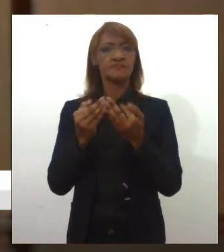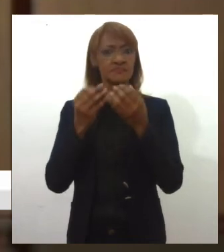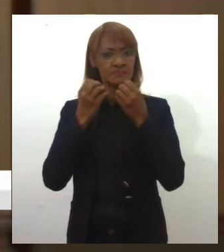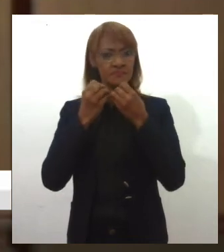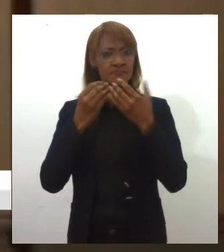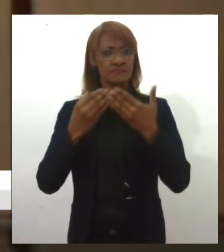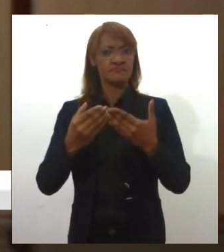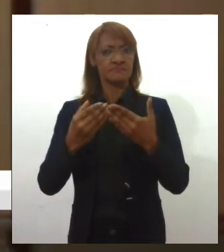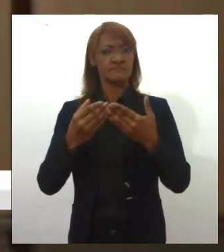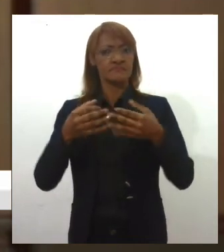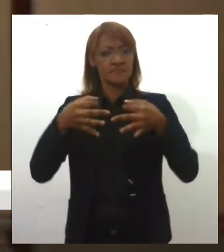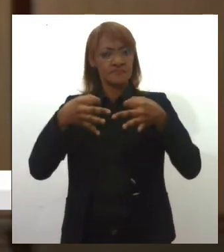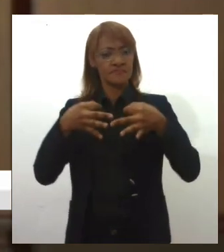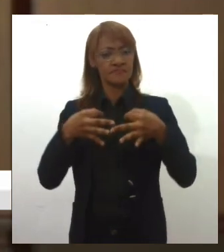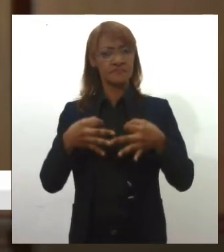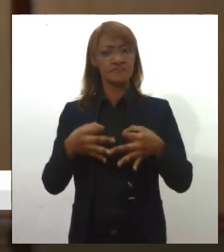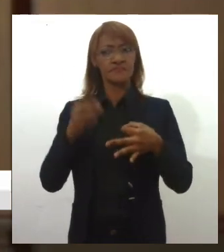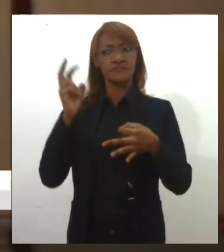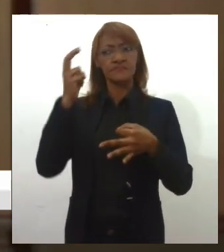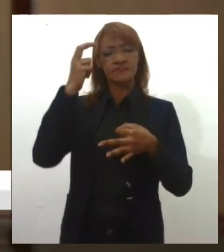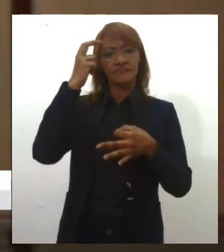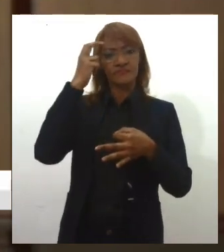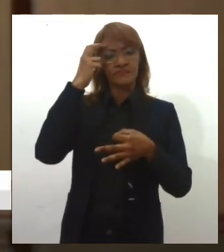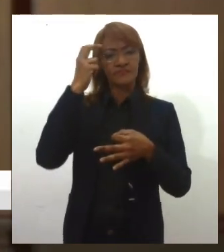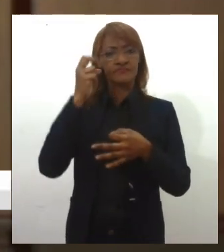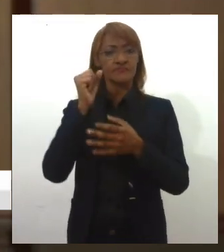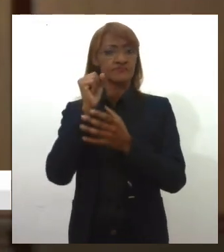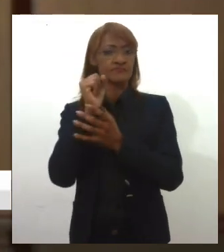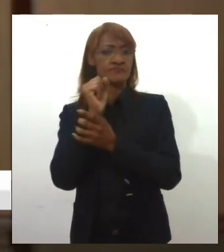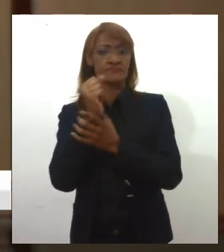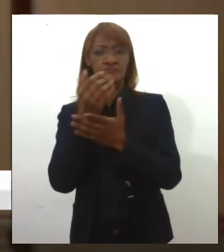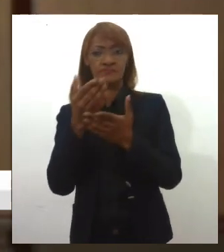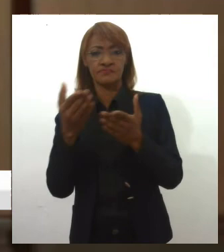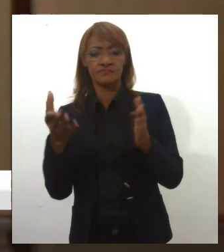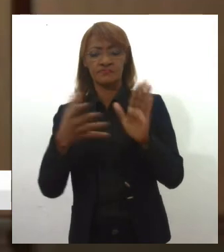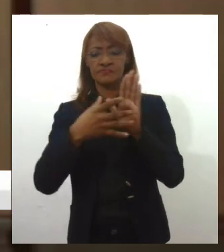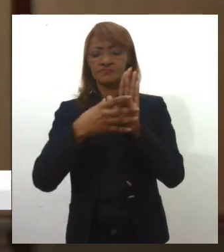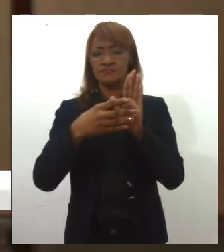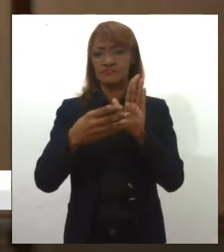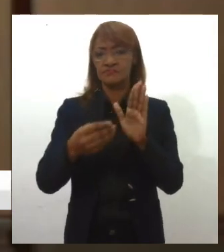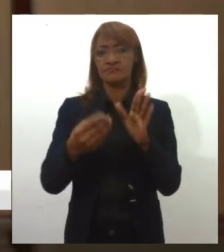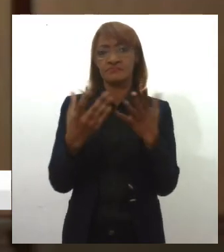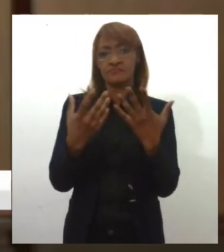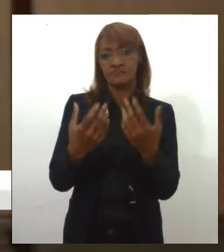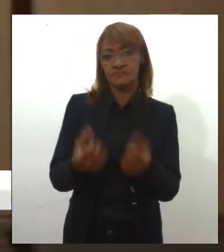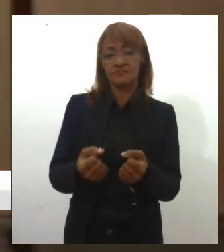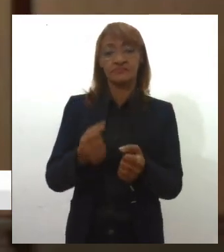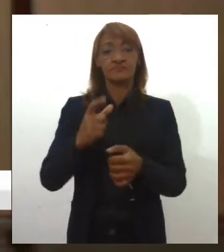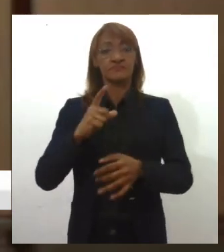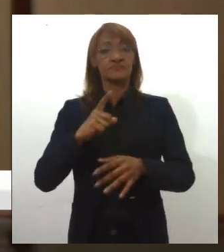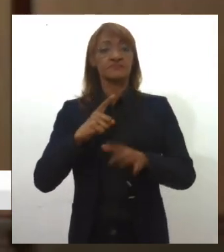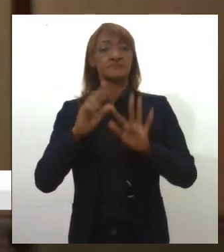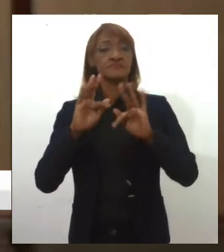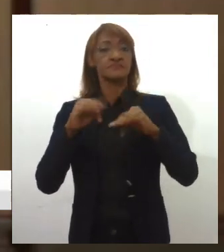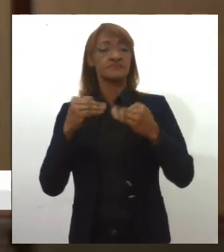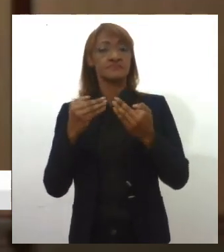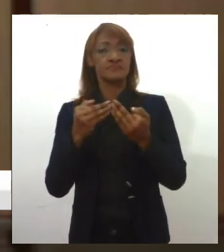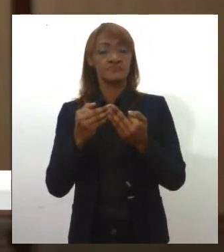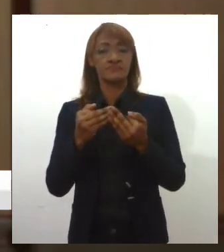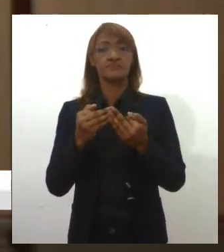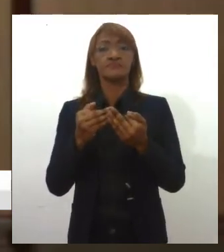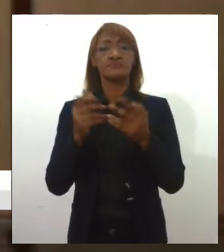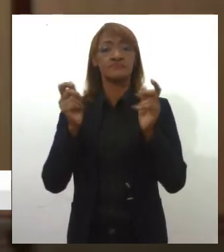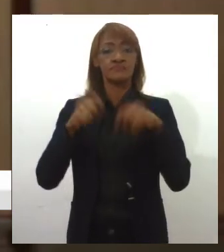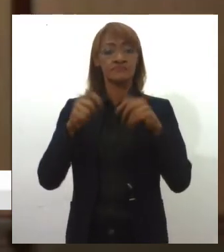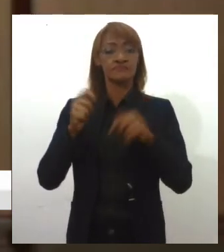um nível cultural que favorece ao modelo que ela adotou. Ela Sim. tem, talvez, condições financeiras